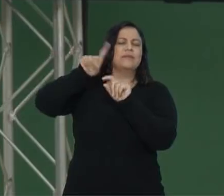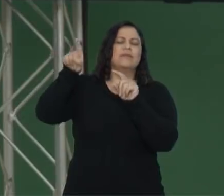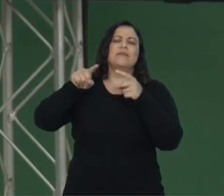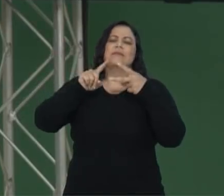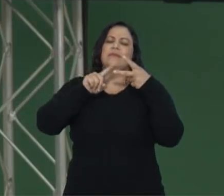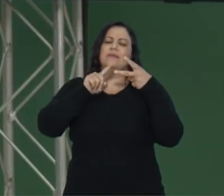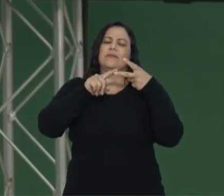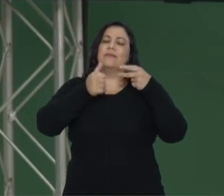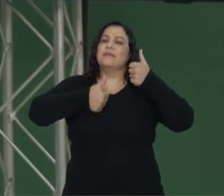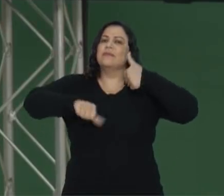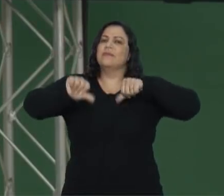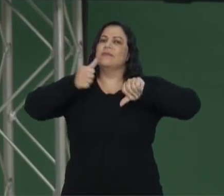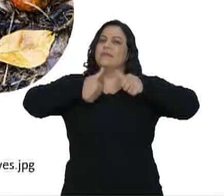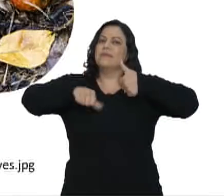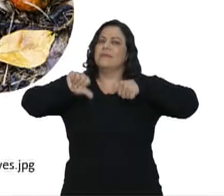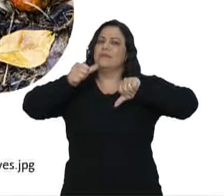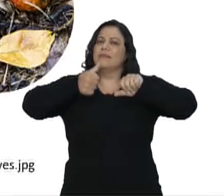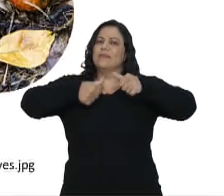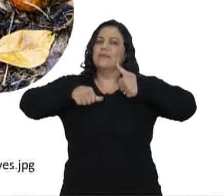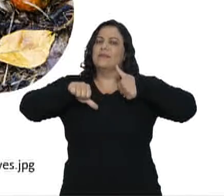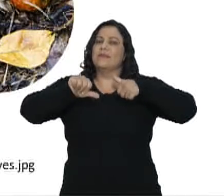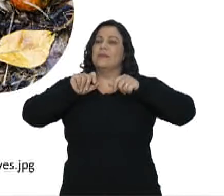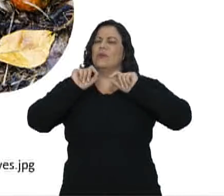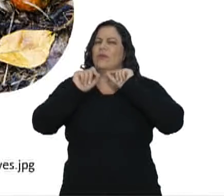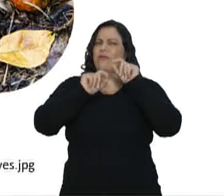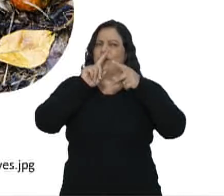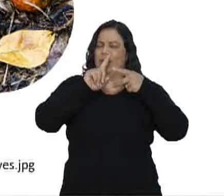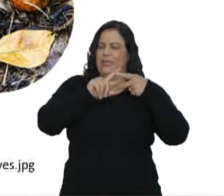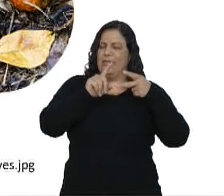hoje. Então, na natureza também ocorrem